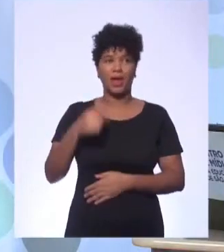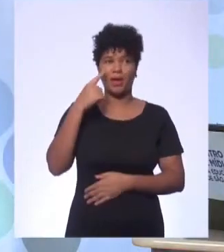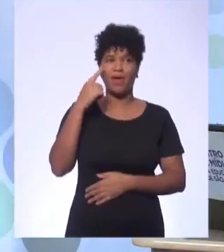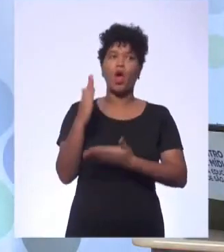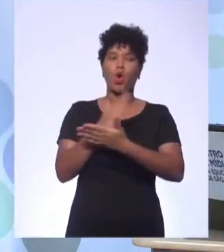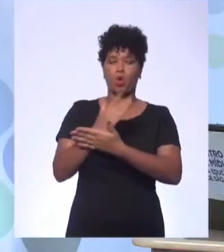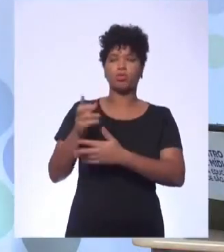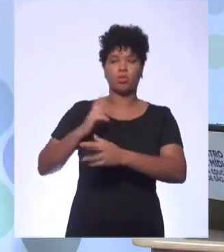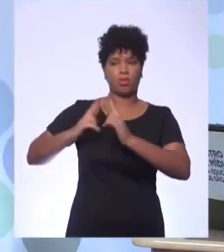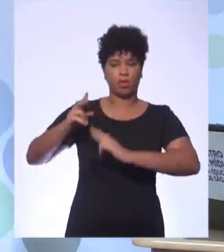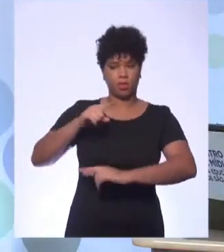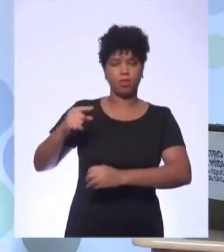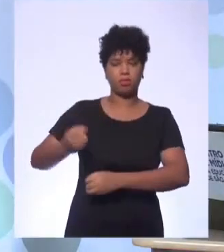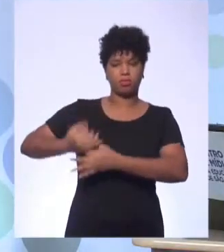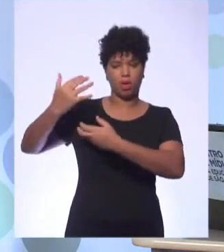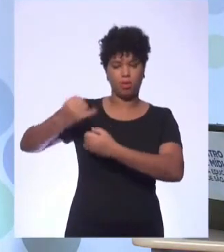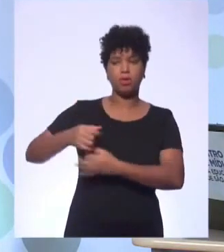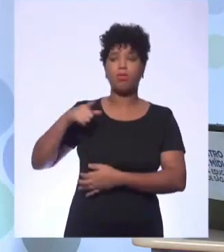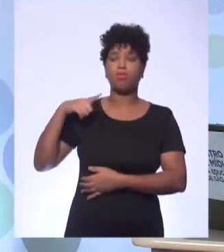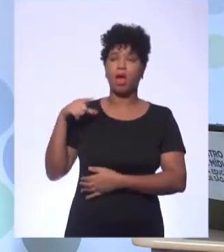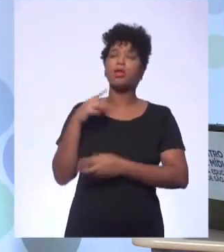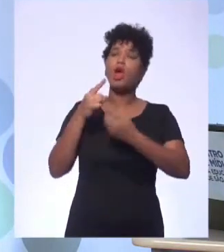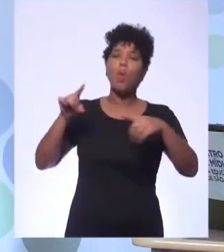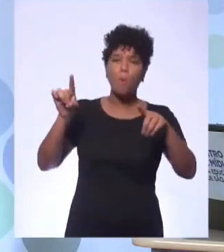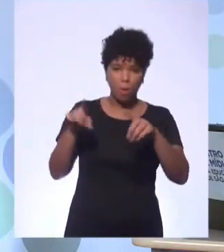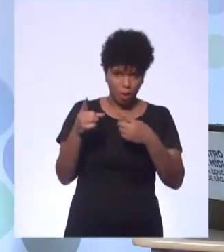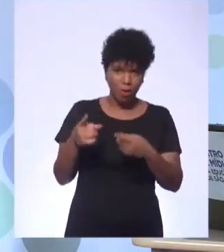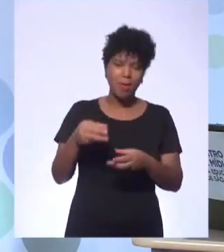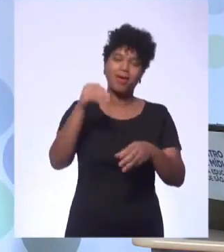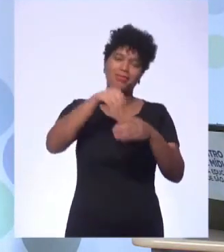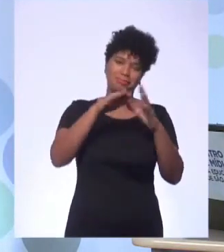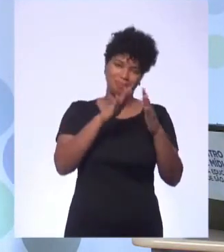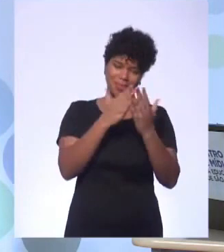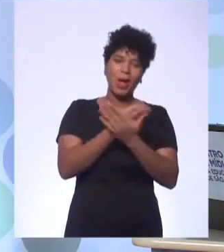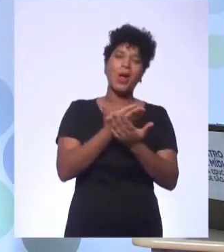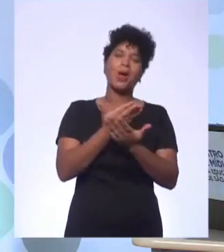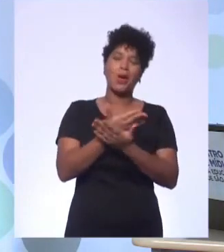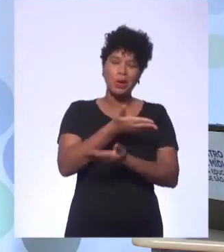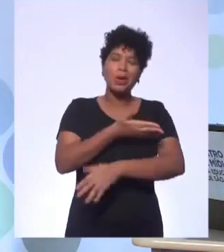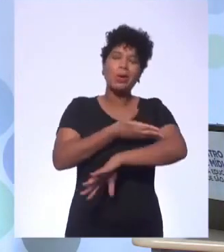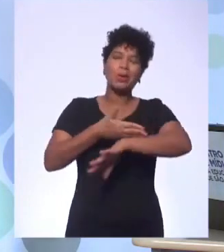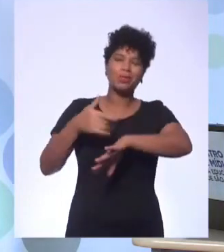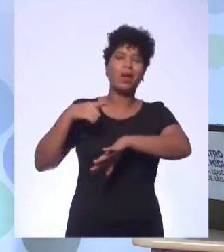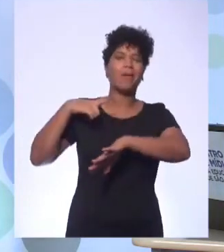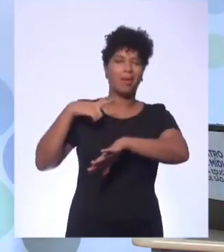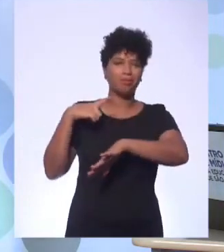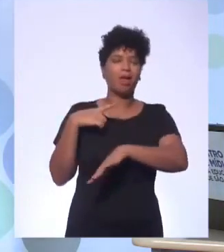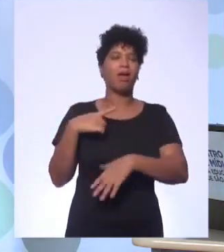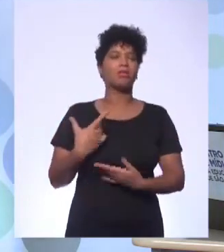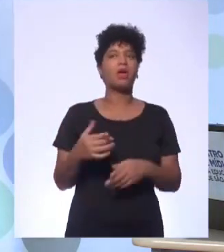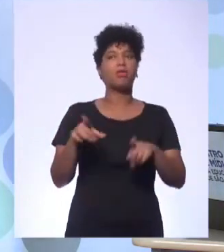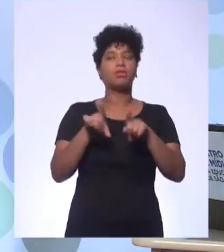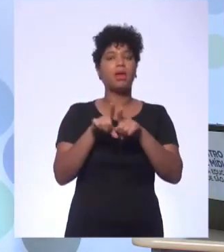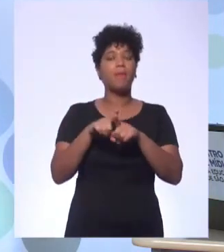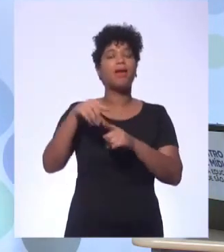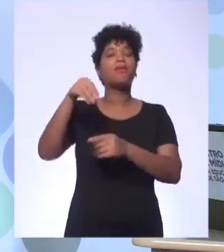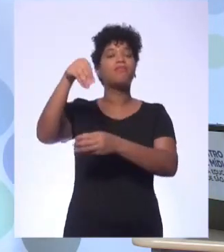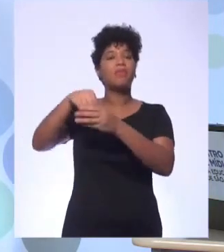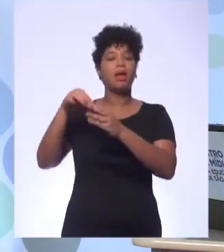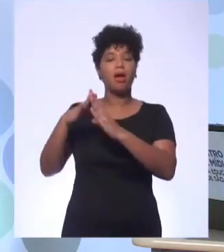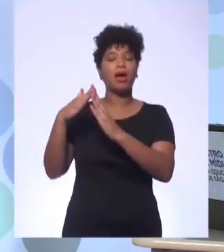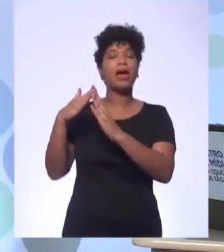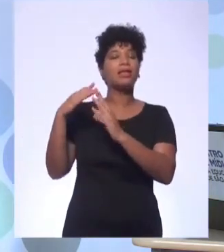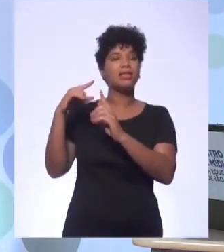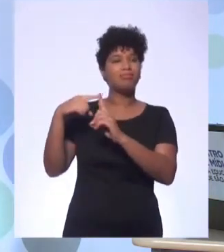aqui, Música, na escola, geralmente, algumas escolas trabalham muito a questão musical, Nas igrejas também,